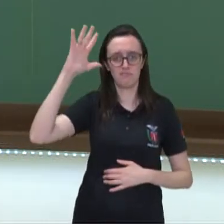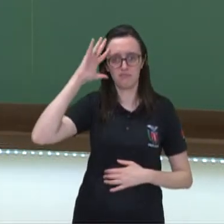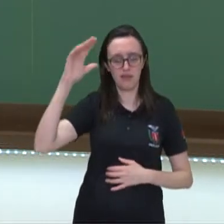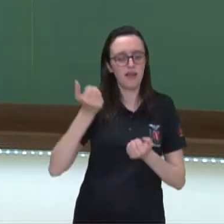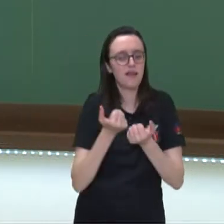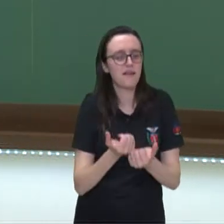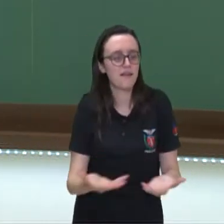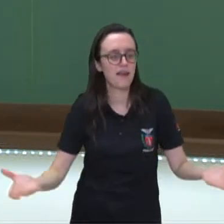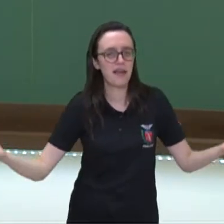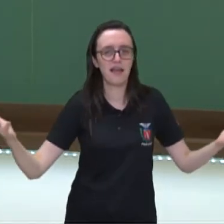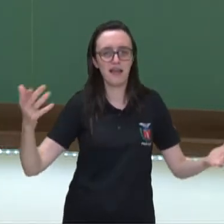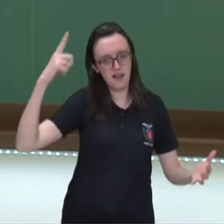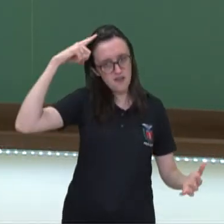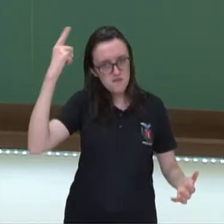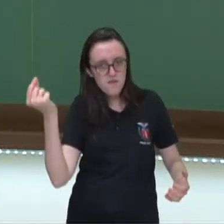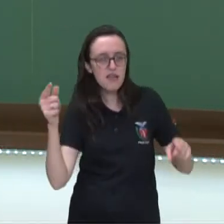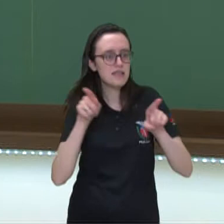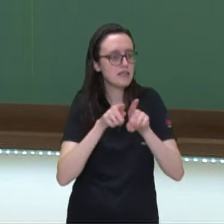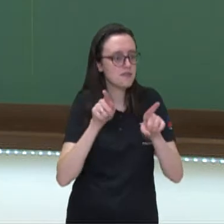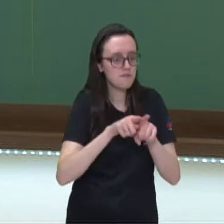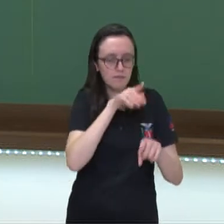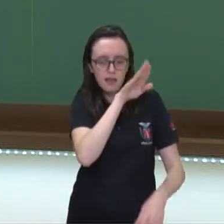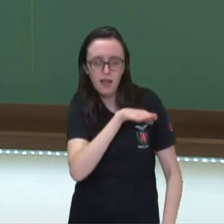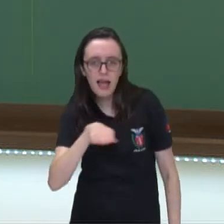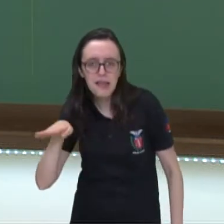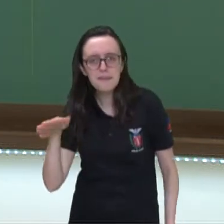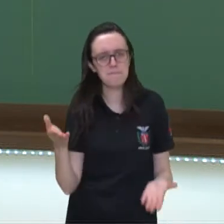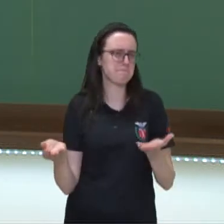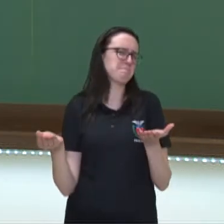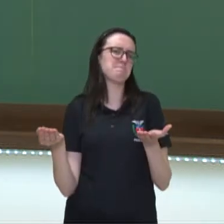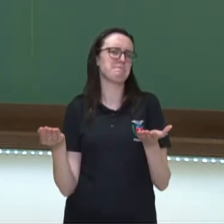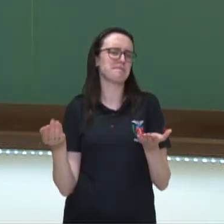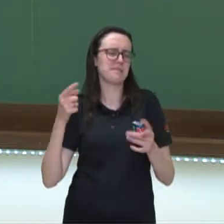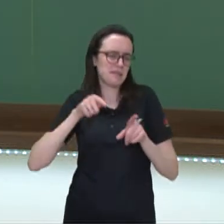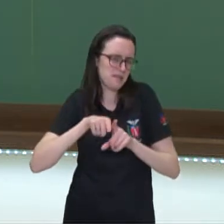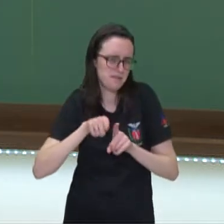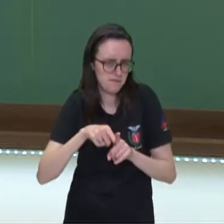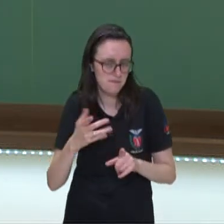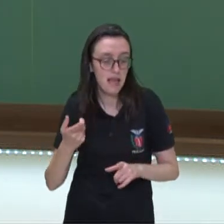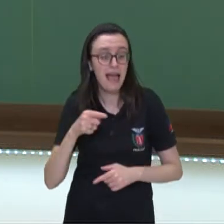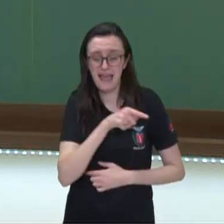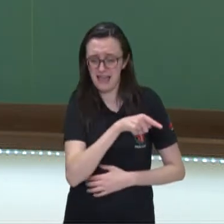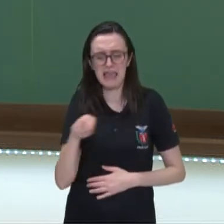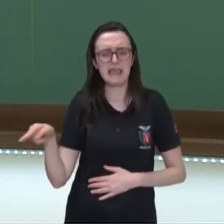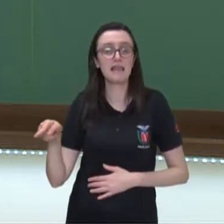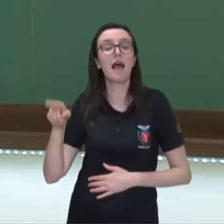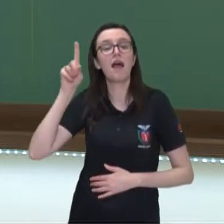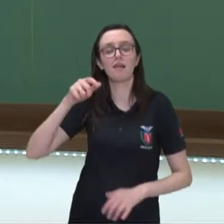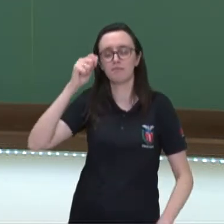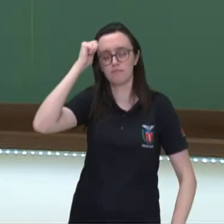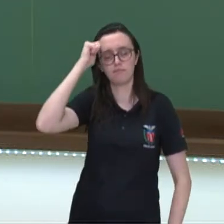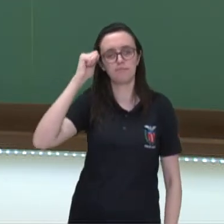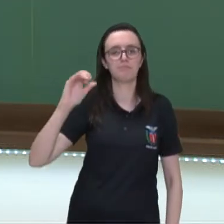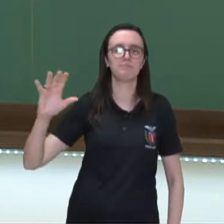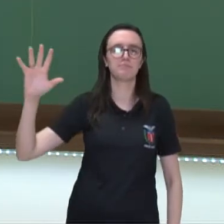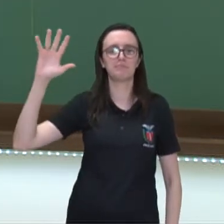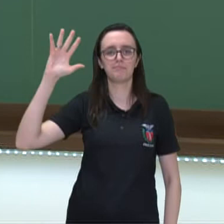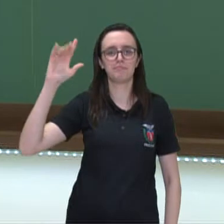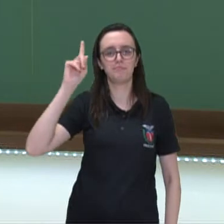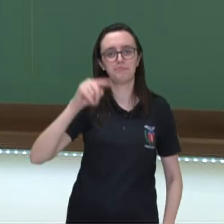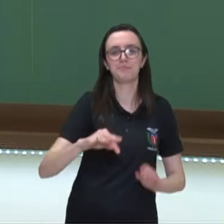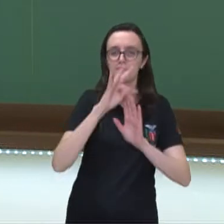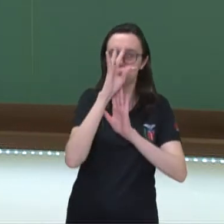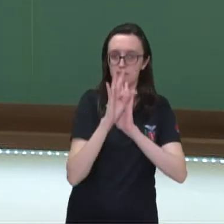os duendes e anões ali que moram na floresta ao lado? Também, Tudo isso, então, faz parte da imaginação, do